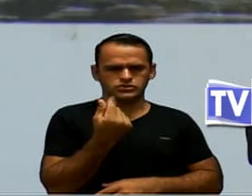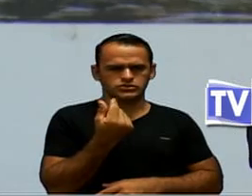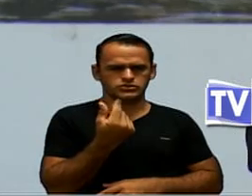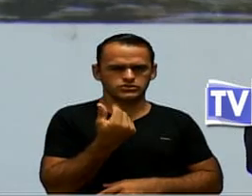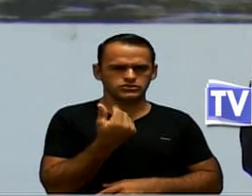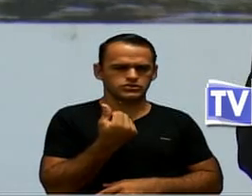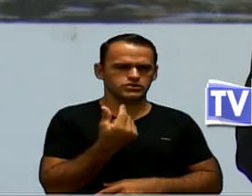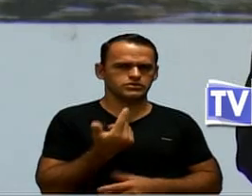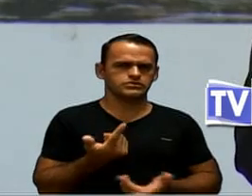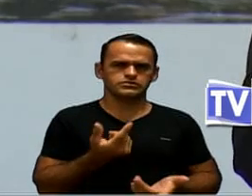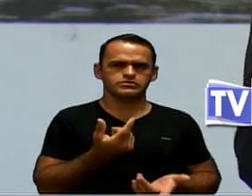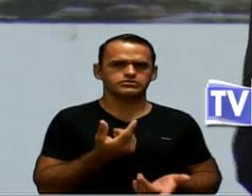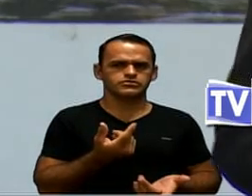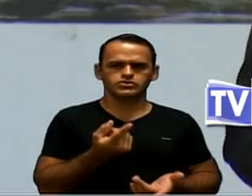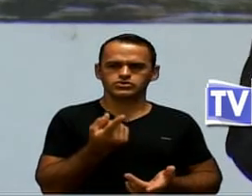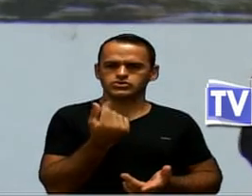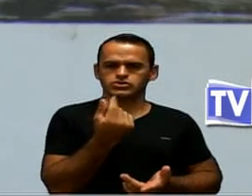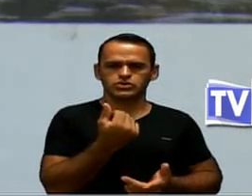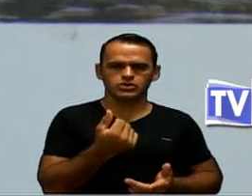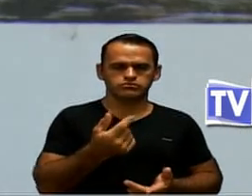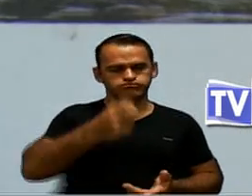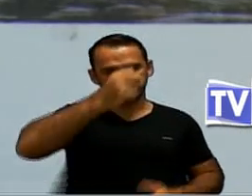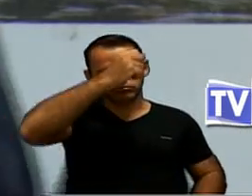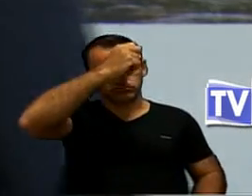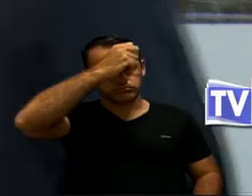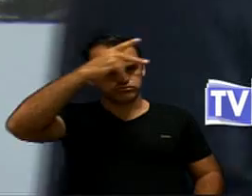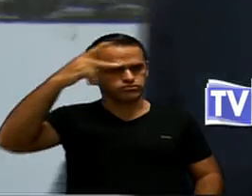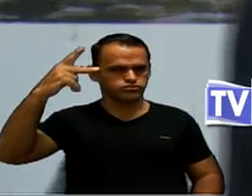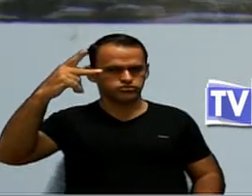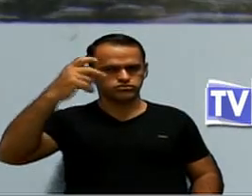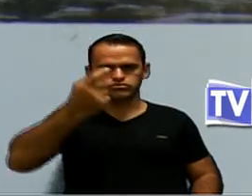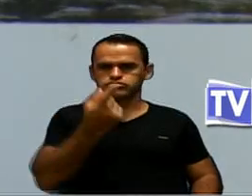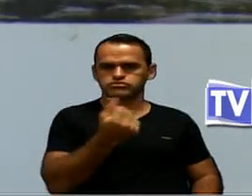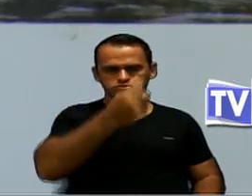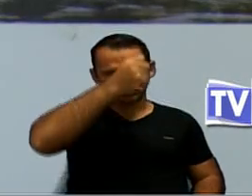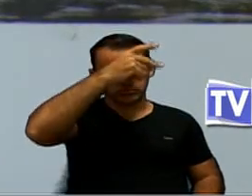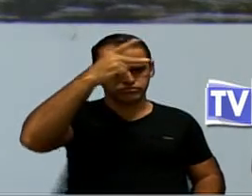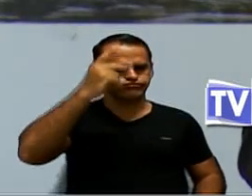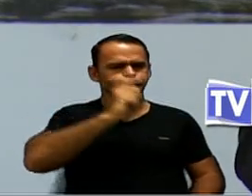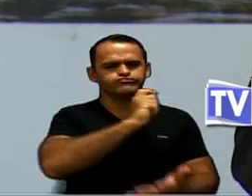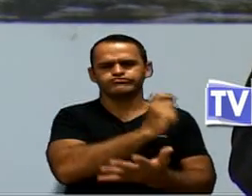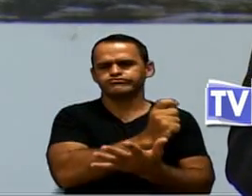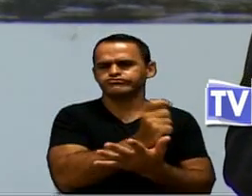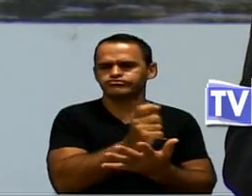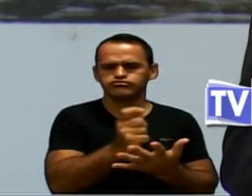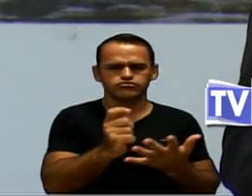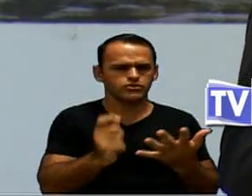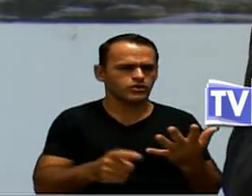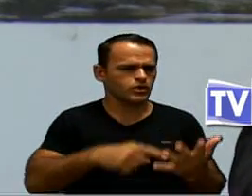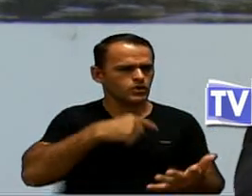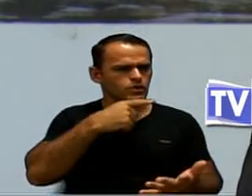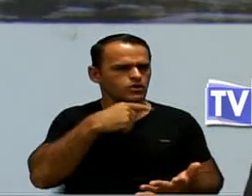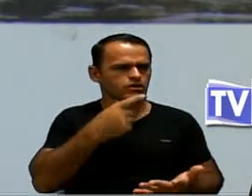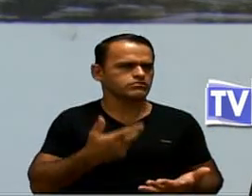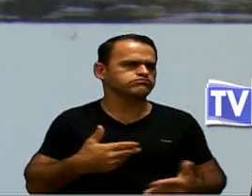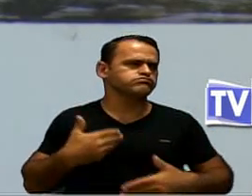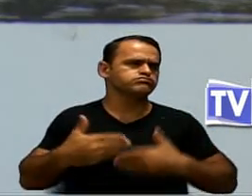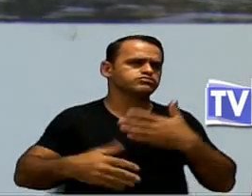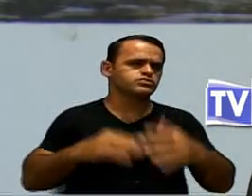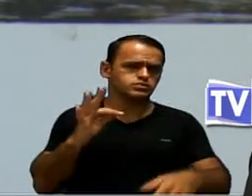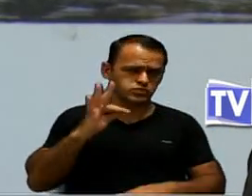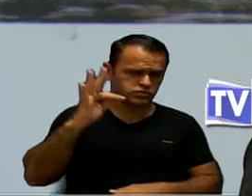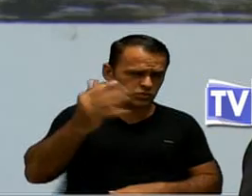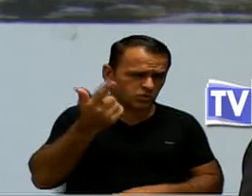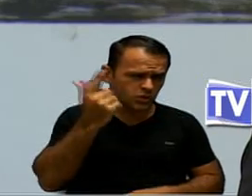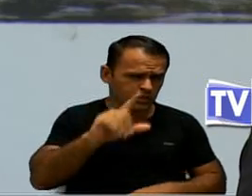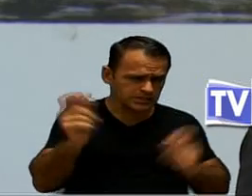não teríamos encaixe nenhum, encaixe zero, para pagar qualquer tipo de empréstimo. E quem garante que vamos ter